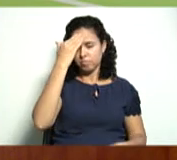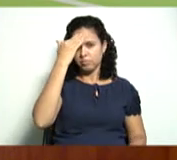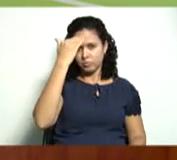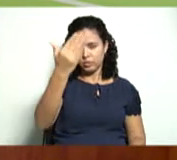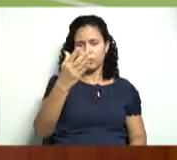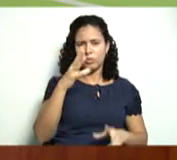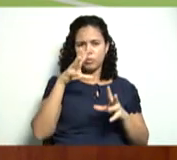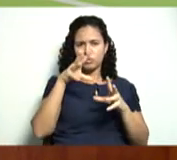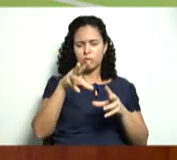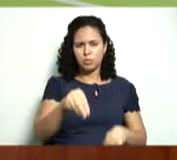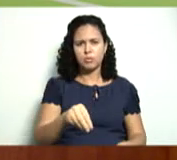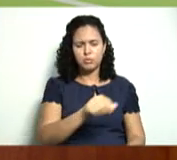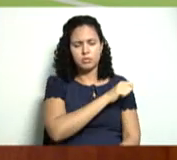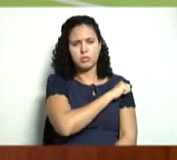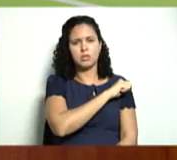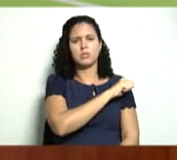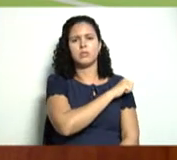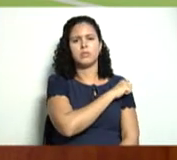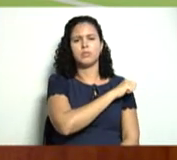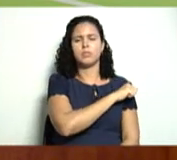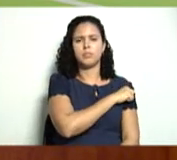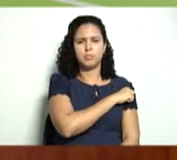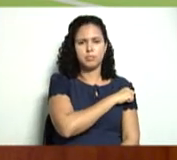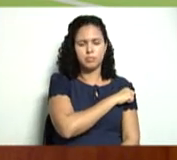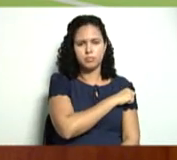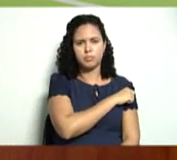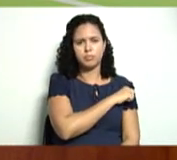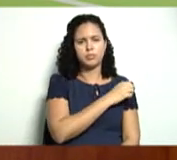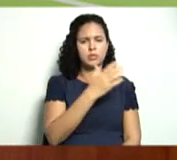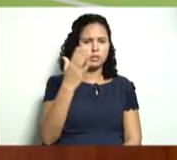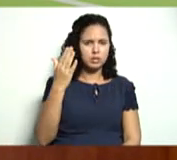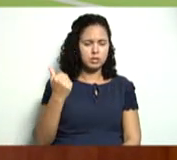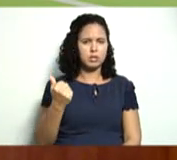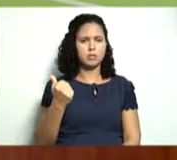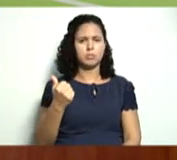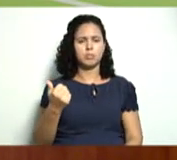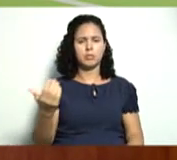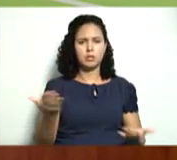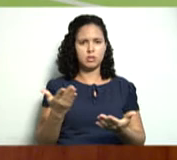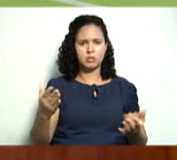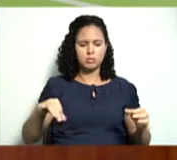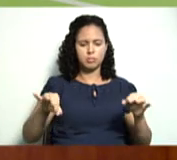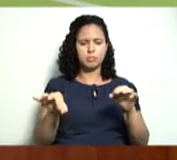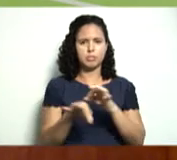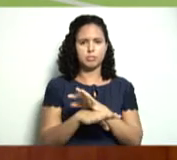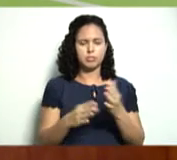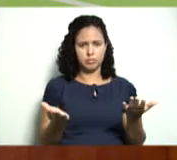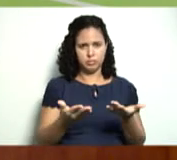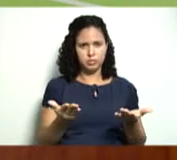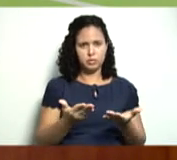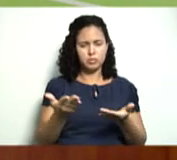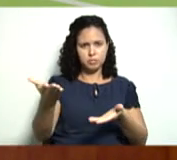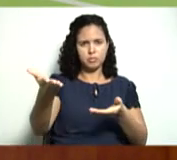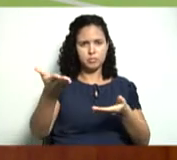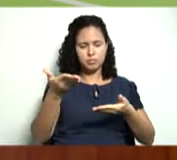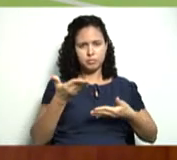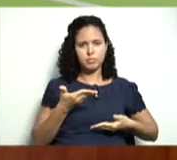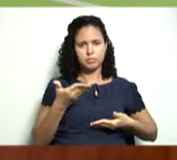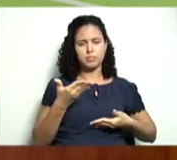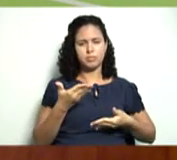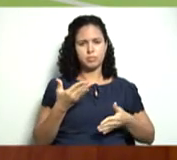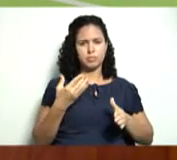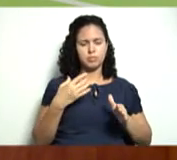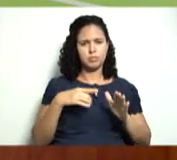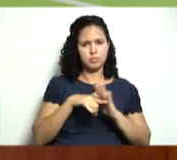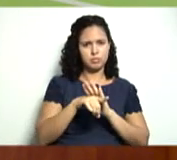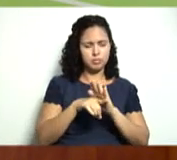presença de todos vocês está aí a gente está acreditando finalizando a aula de hoje e convidá-los para explorar a